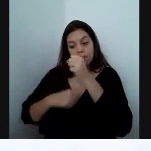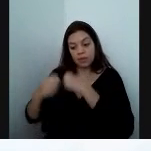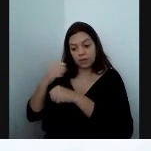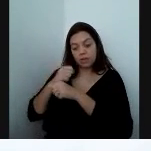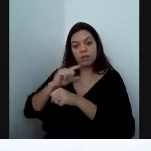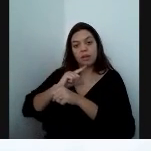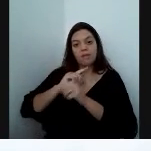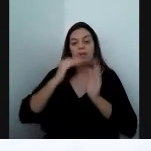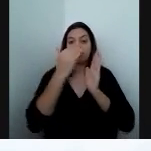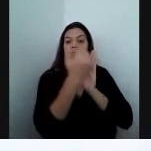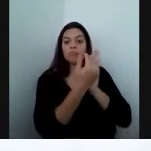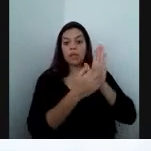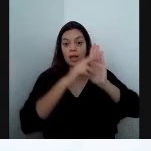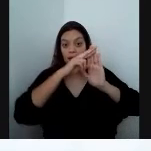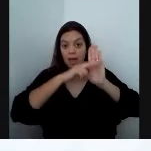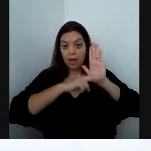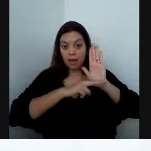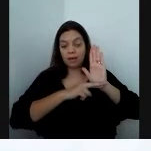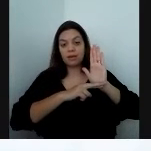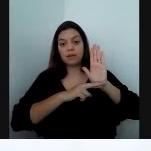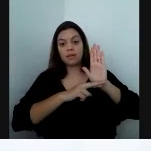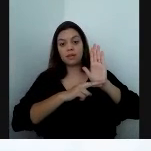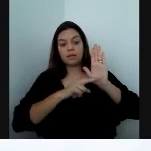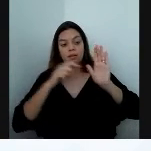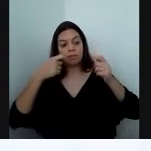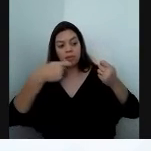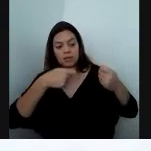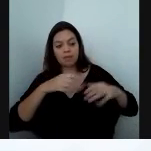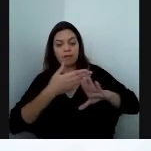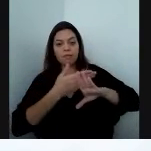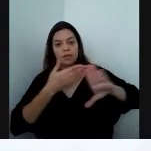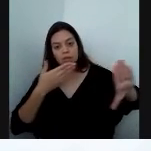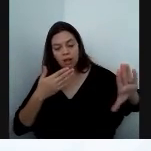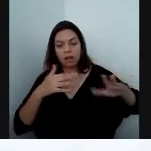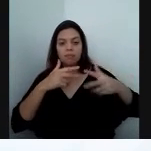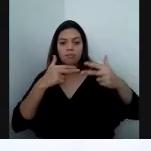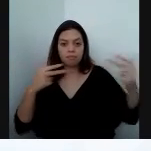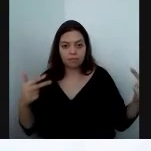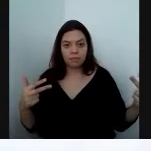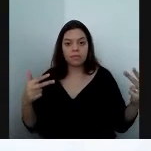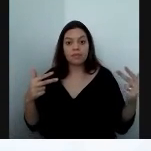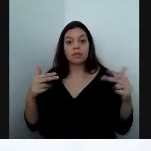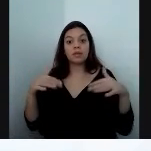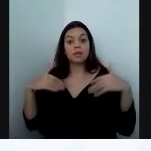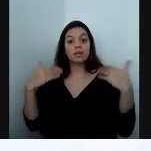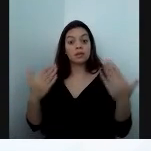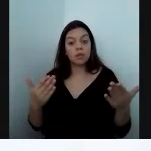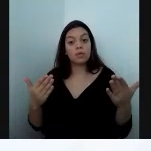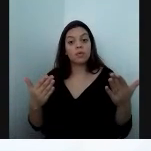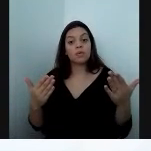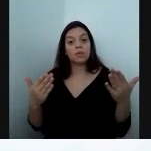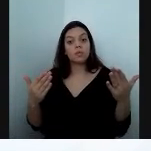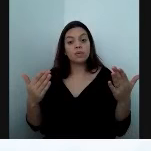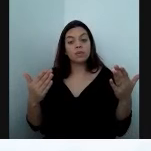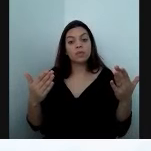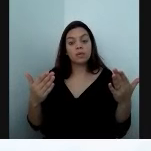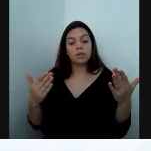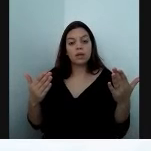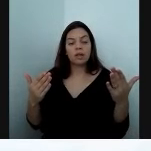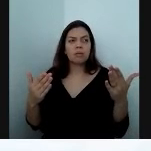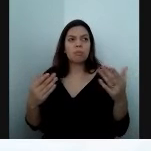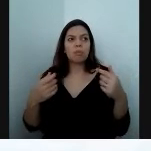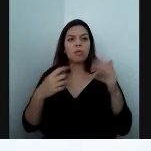nem precisariam, o home office nem precisaria ser negociado com o sindicato. Bastava a empresa decidir, informar